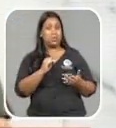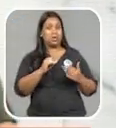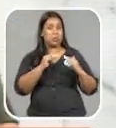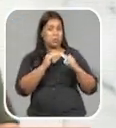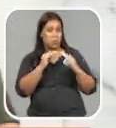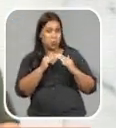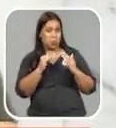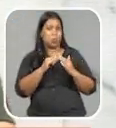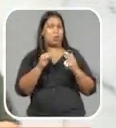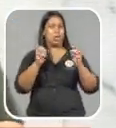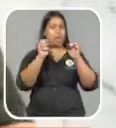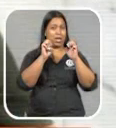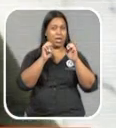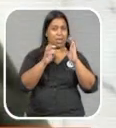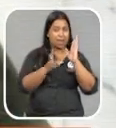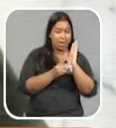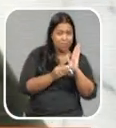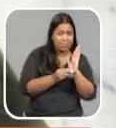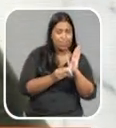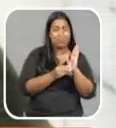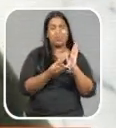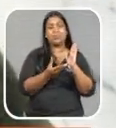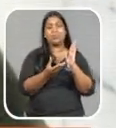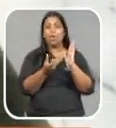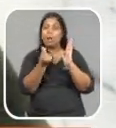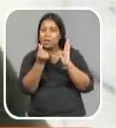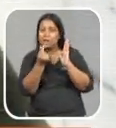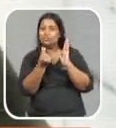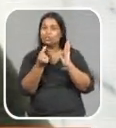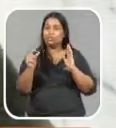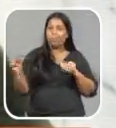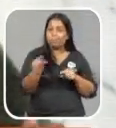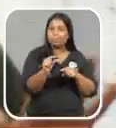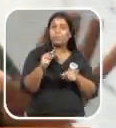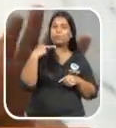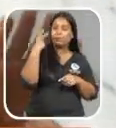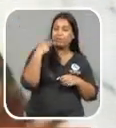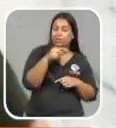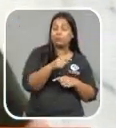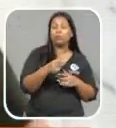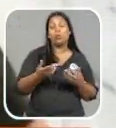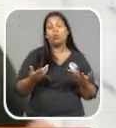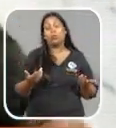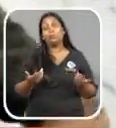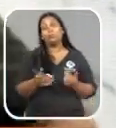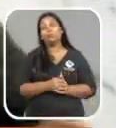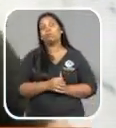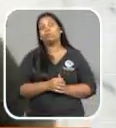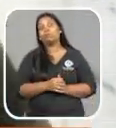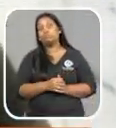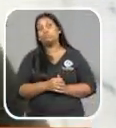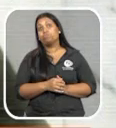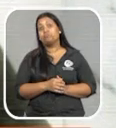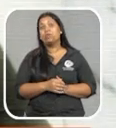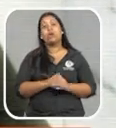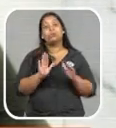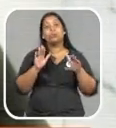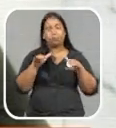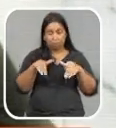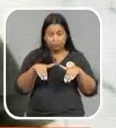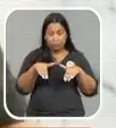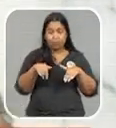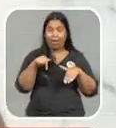emenda parlamentar? Isso. Olha, eu acho que é um rebaixamento do parlamento, mas é a realidade